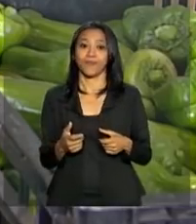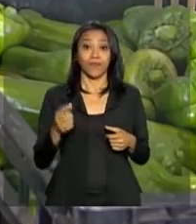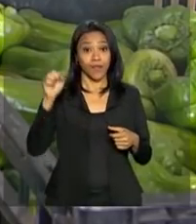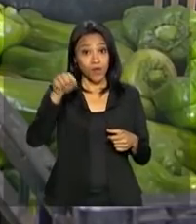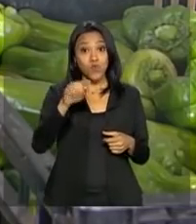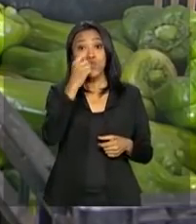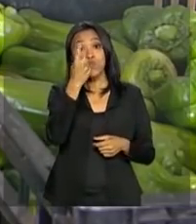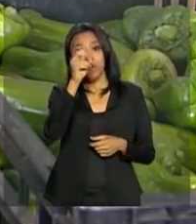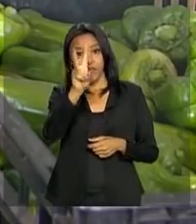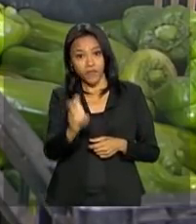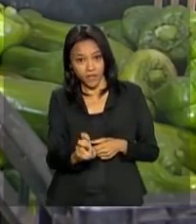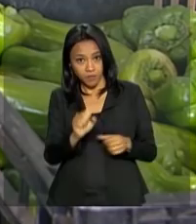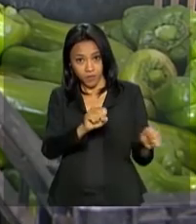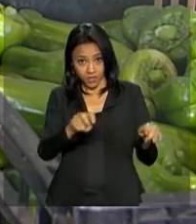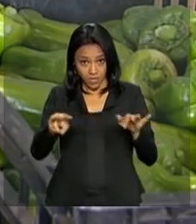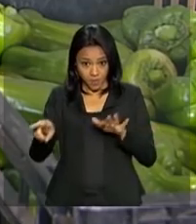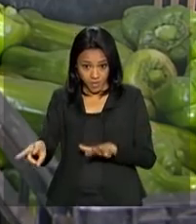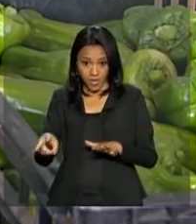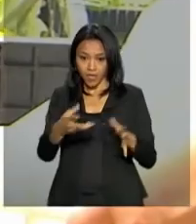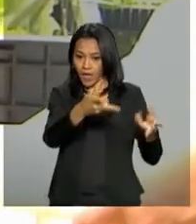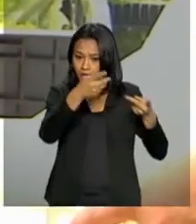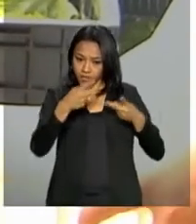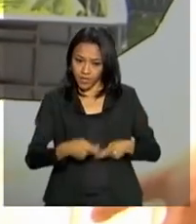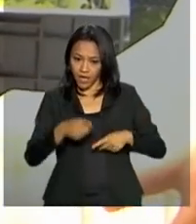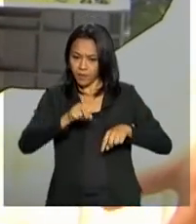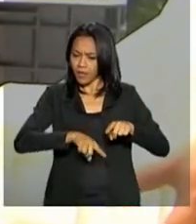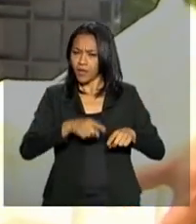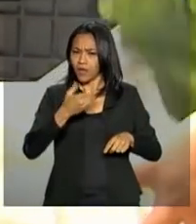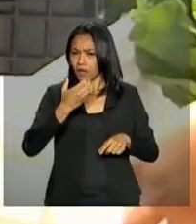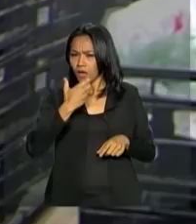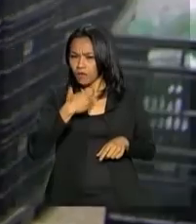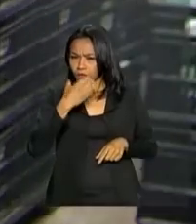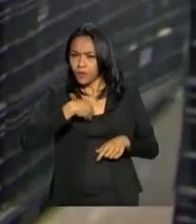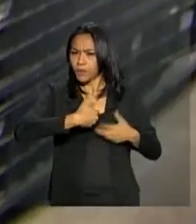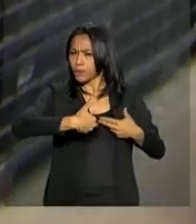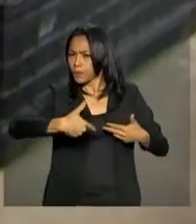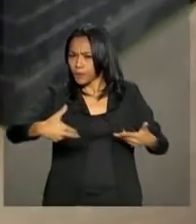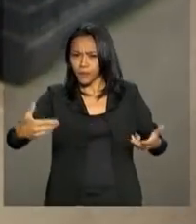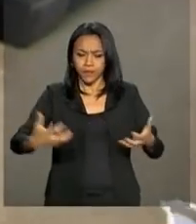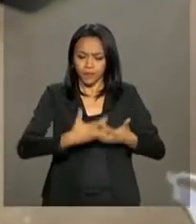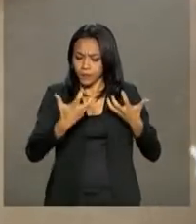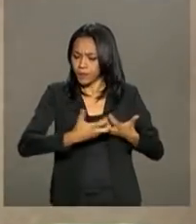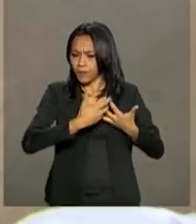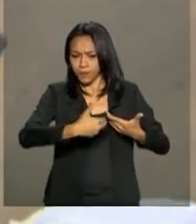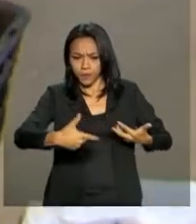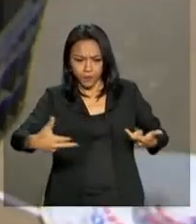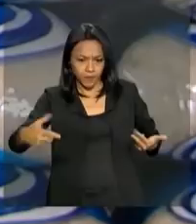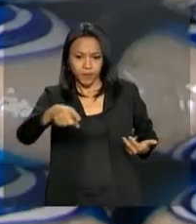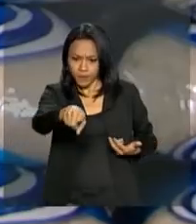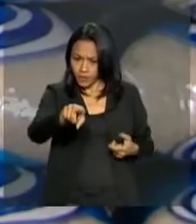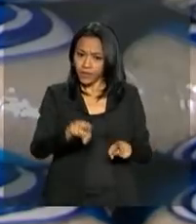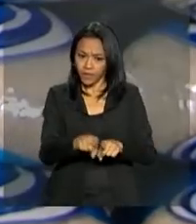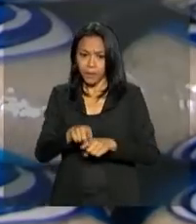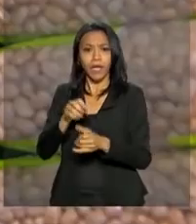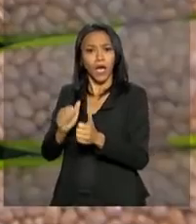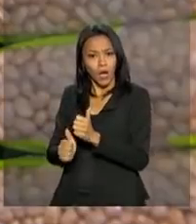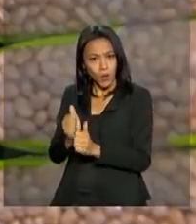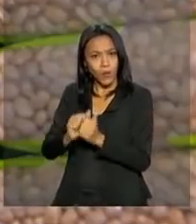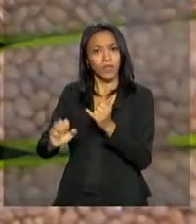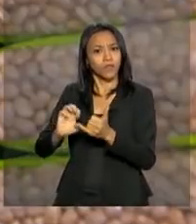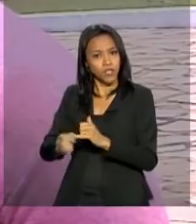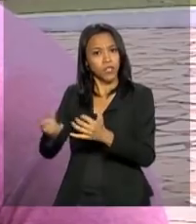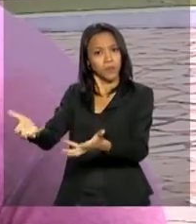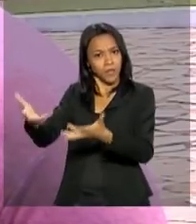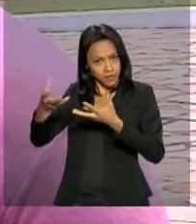uma vez por semana eles recebem verduras hortaliças frutas e até alimentos não perecíveis como arroz e feijão